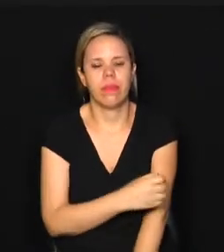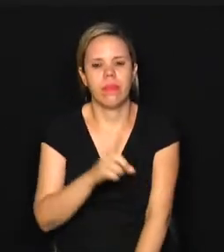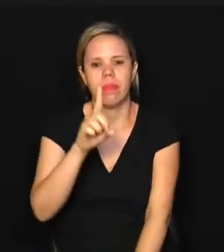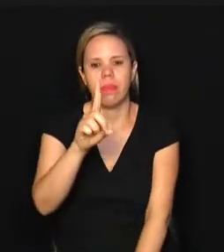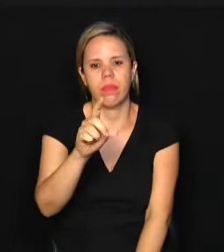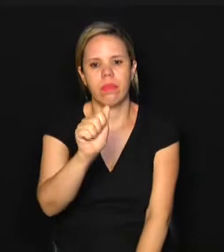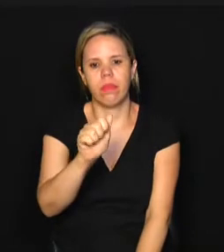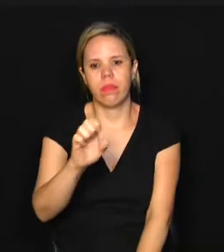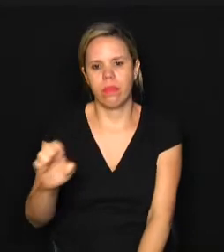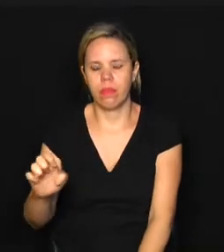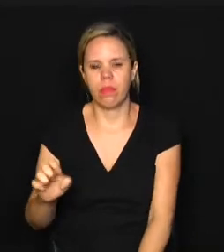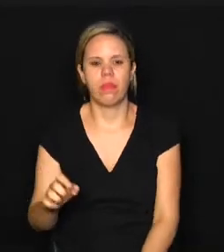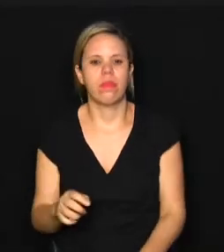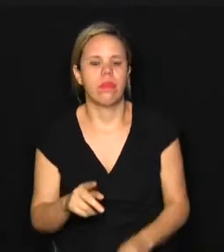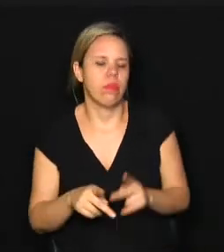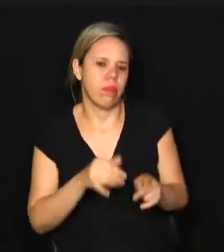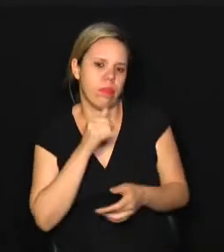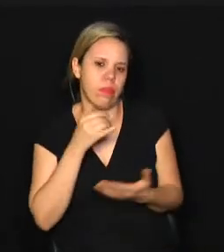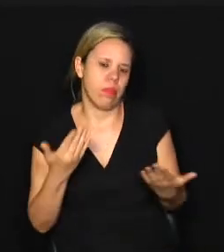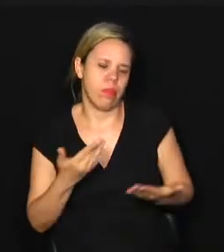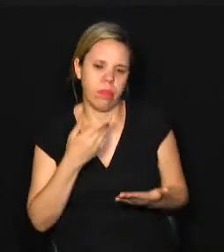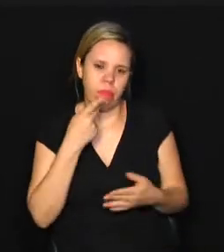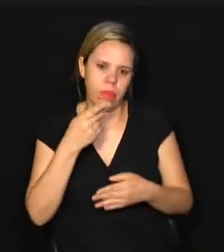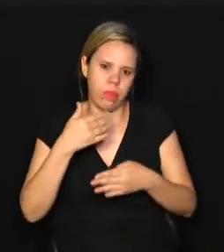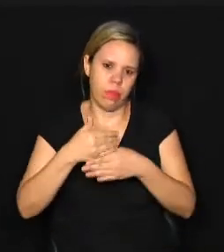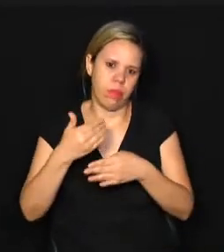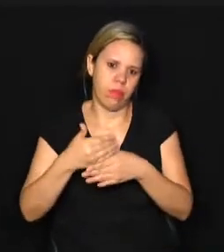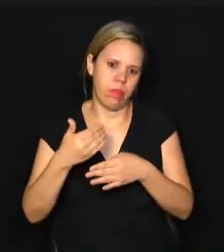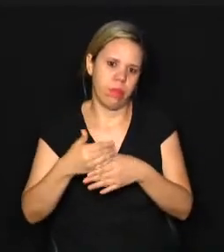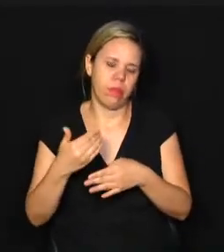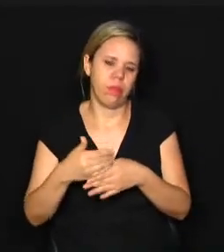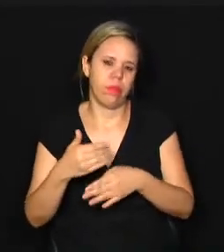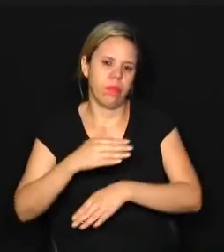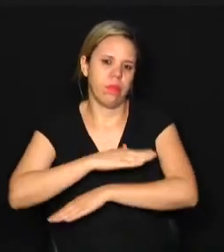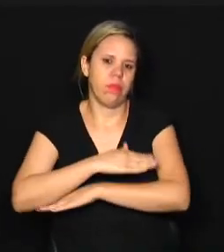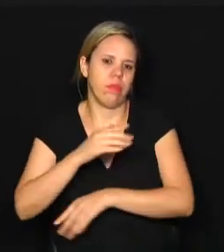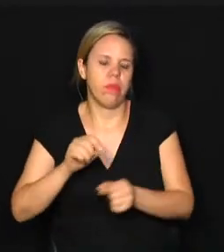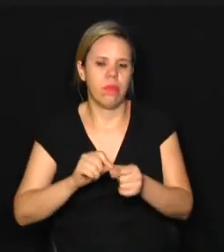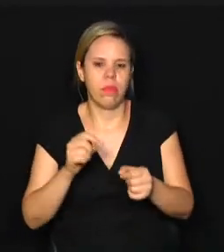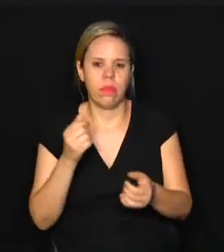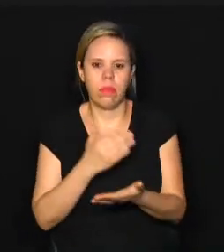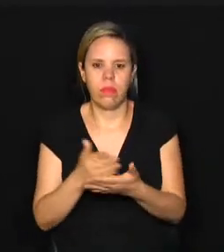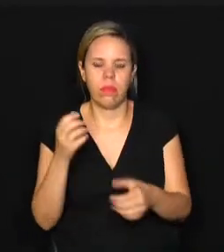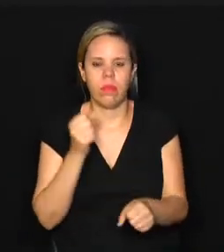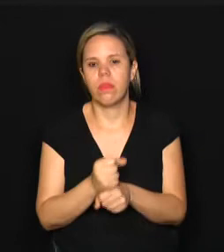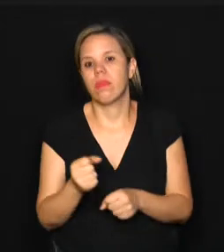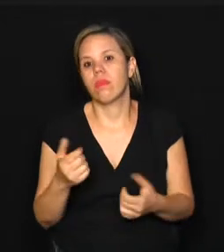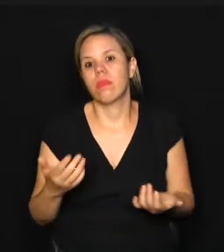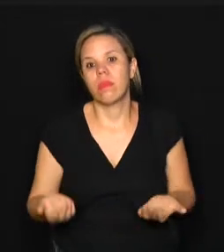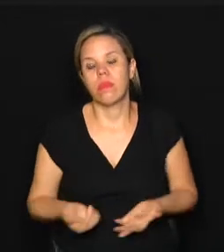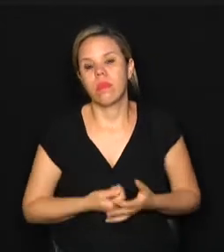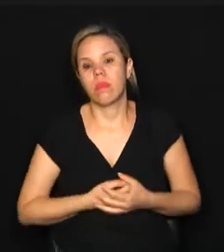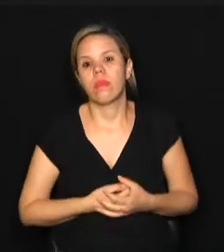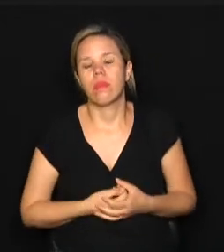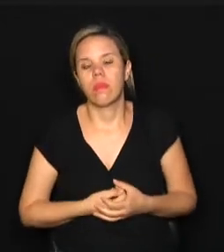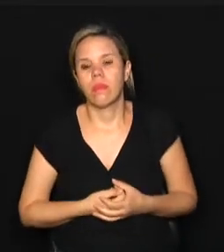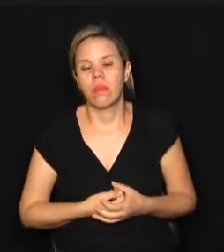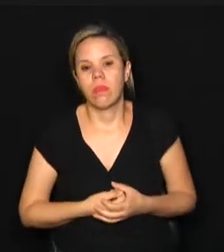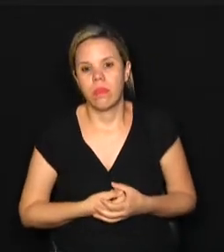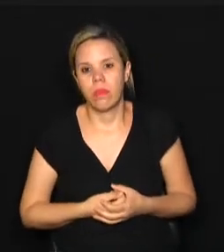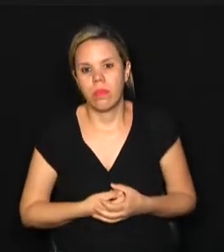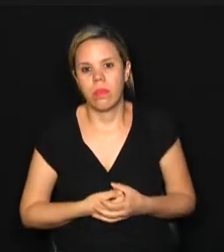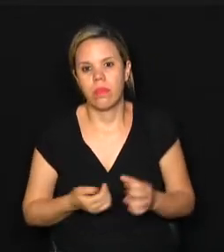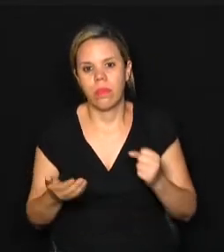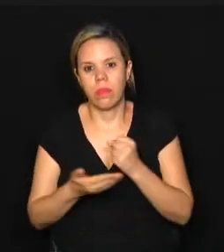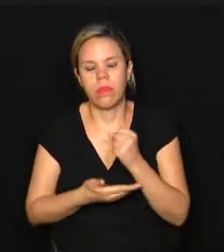muitos furos. Eles, por exemplo, agora na barragem de Amparo também começaram a obra sem ter uma outorga. É basicamente